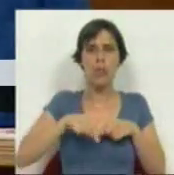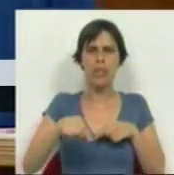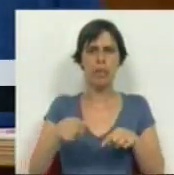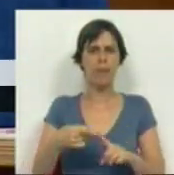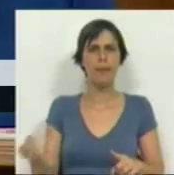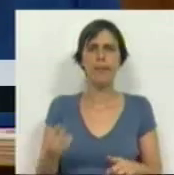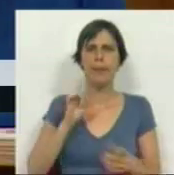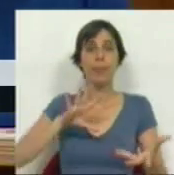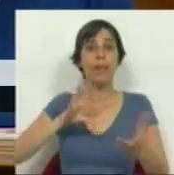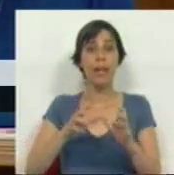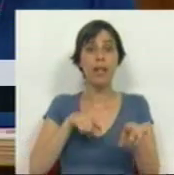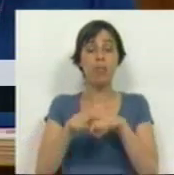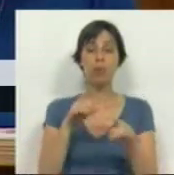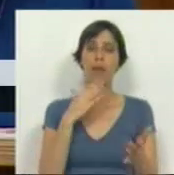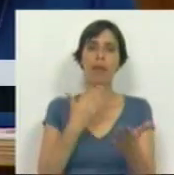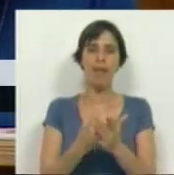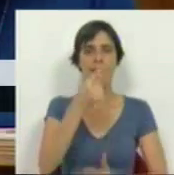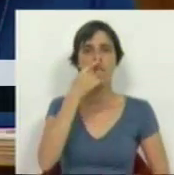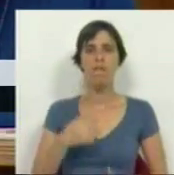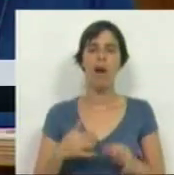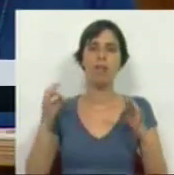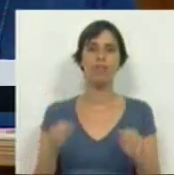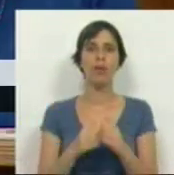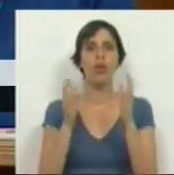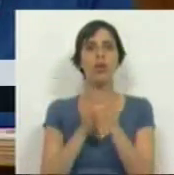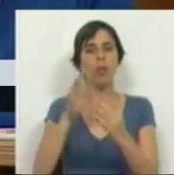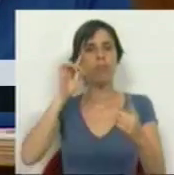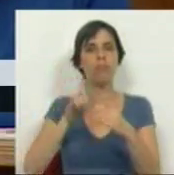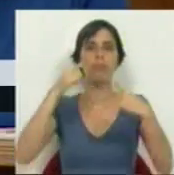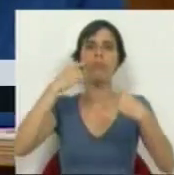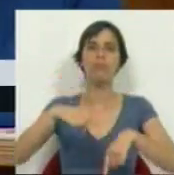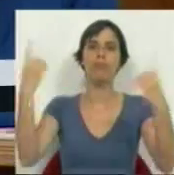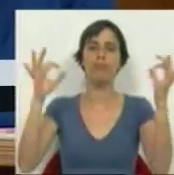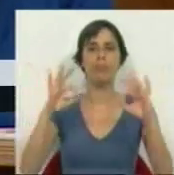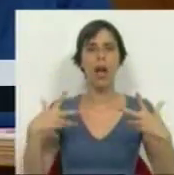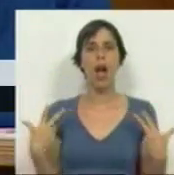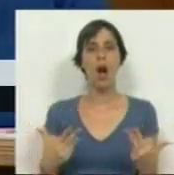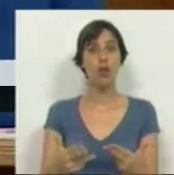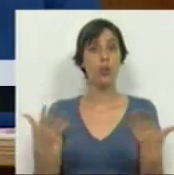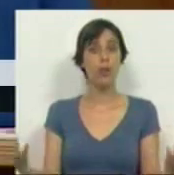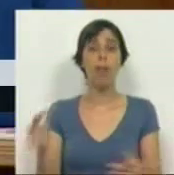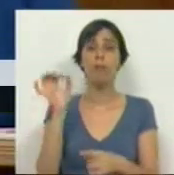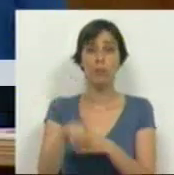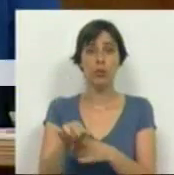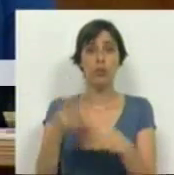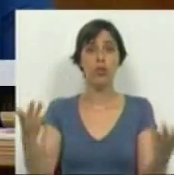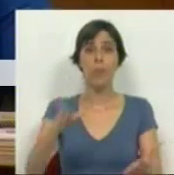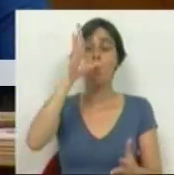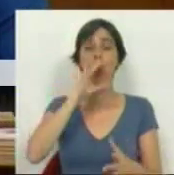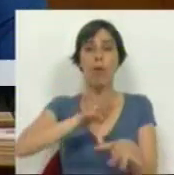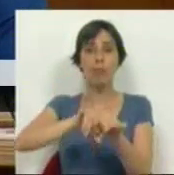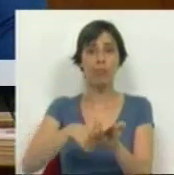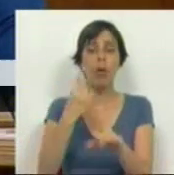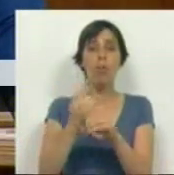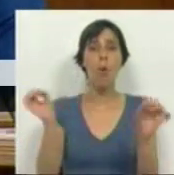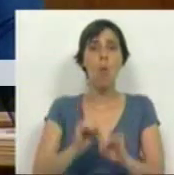semana. É a crise política gerada pelo falhanço de todas as metas anunciadas pela austeridade. Sim, o governo ruiu